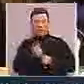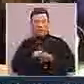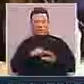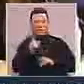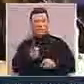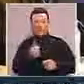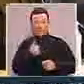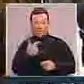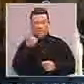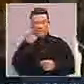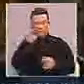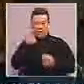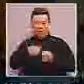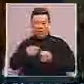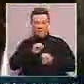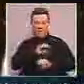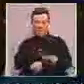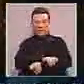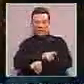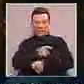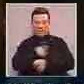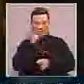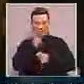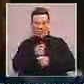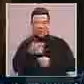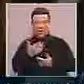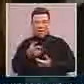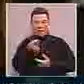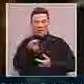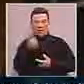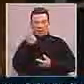fazer? Estou a medir a minha atenção. O que é que está a achar desta mostra?